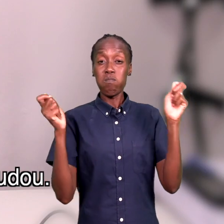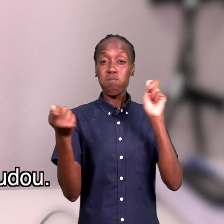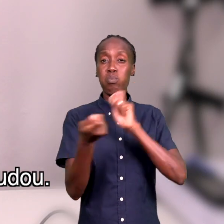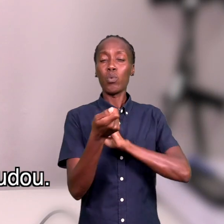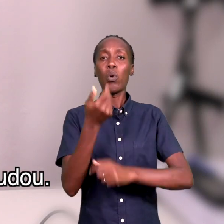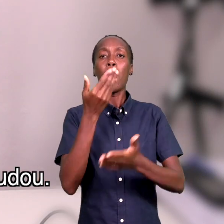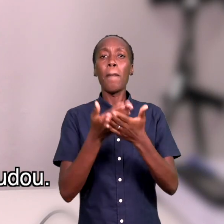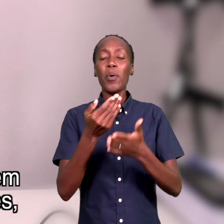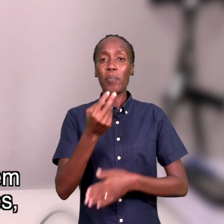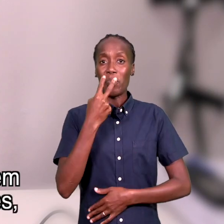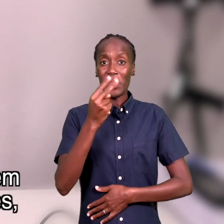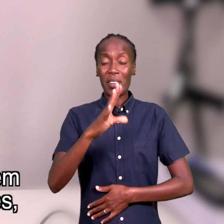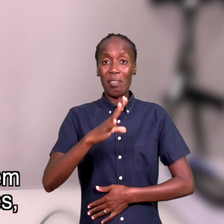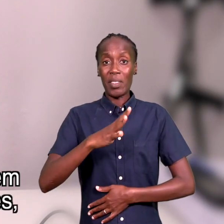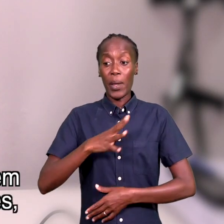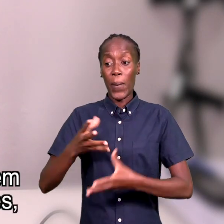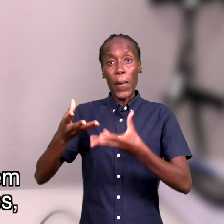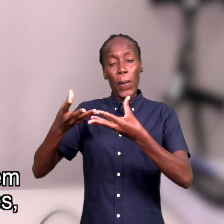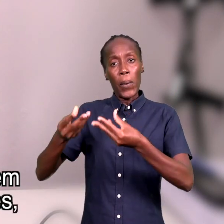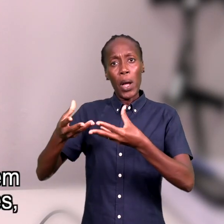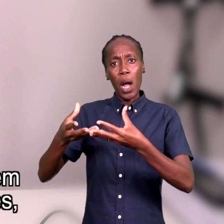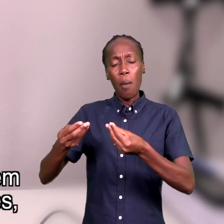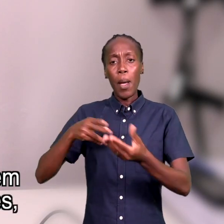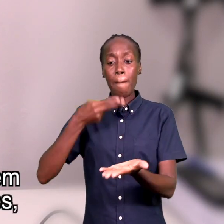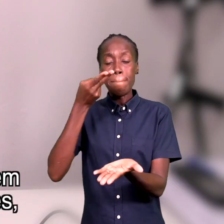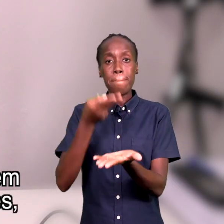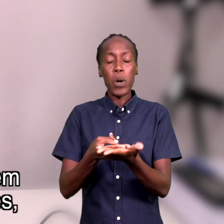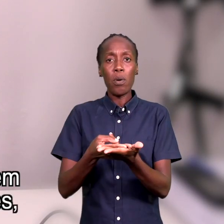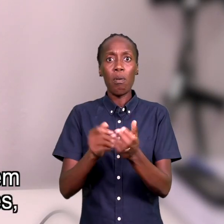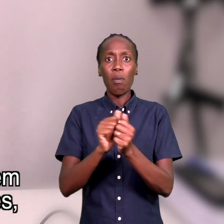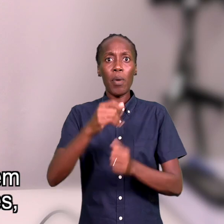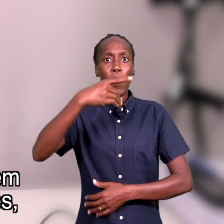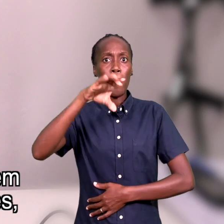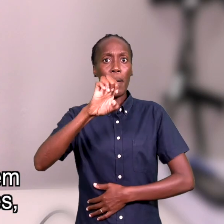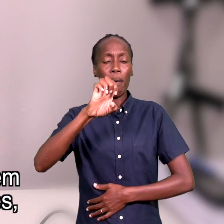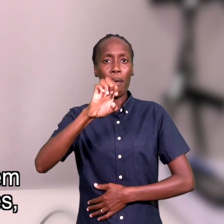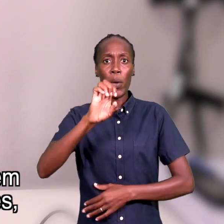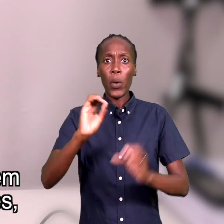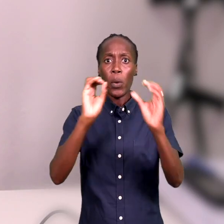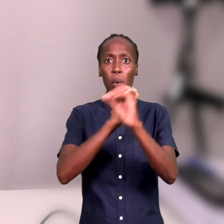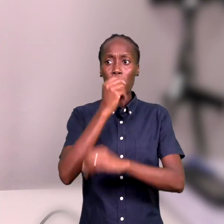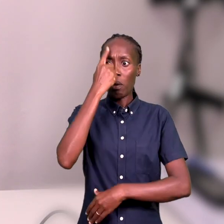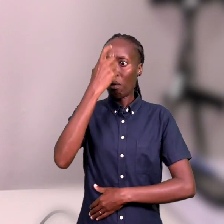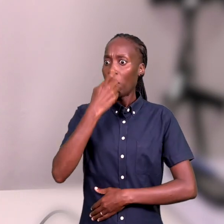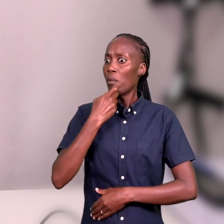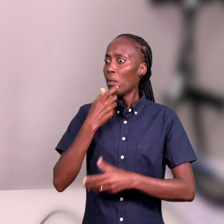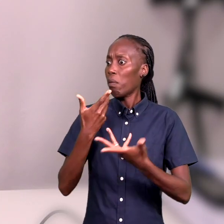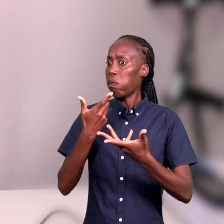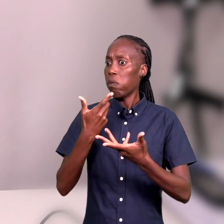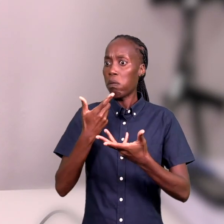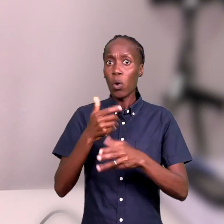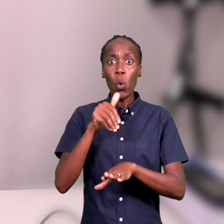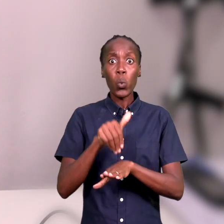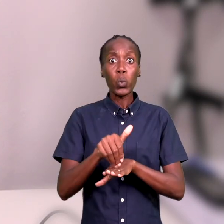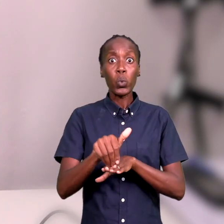a minha vida mudou, porque quando eu me vi ali na cama, sem os meus membros inferiores, a primeira